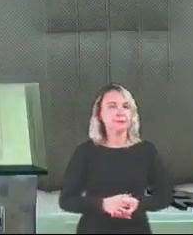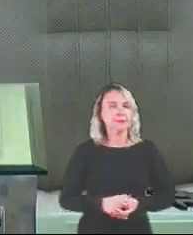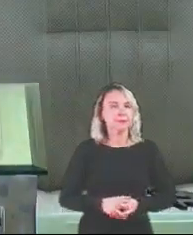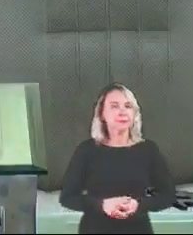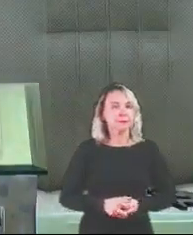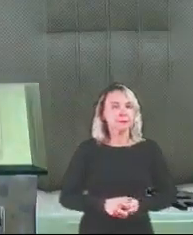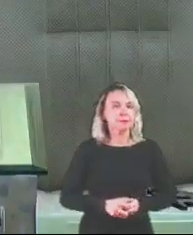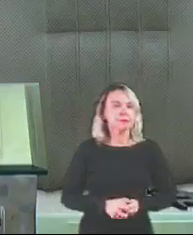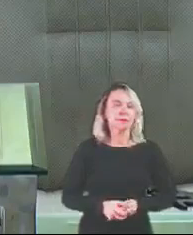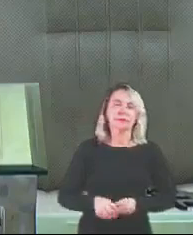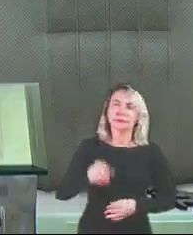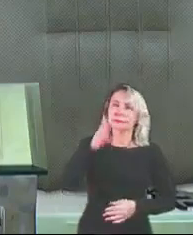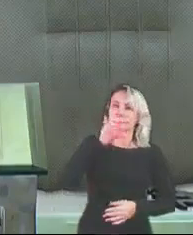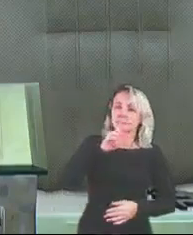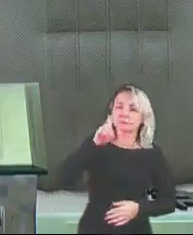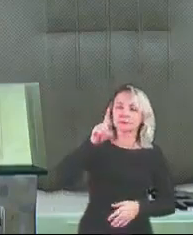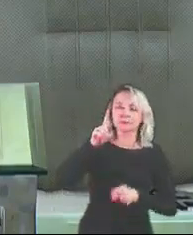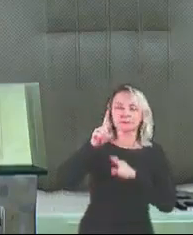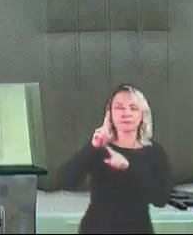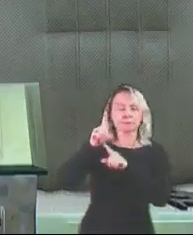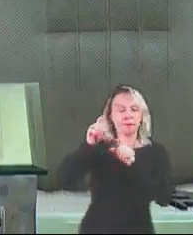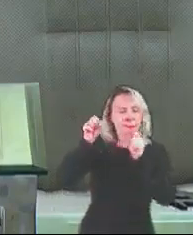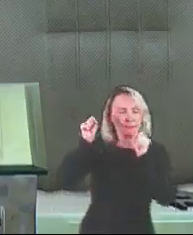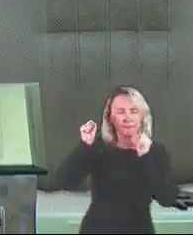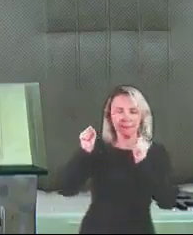Que Deus poderoso é esse?